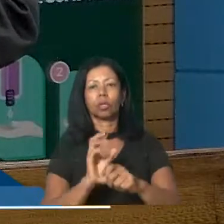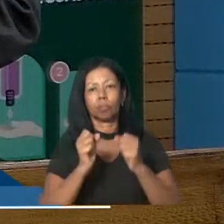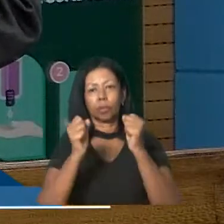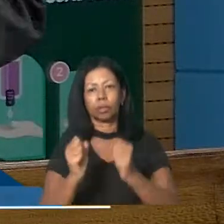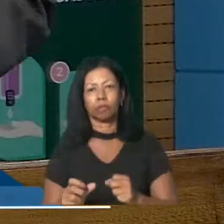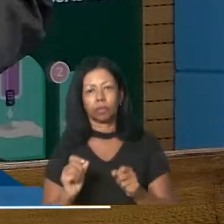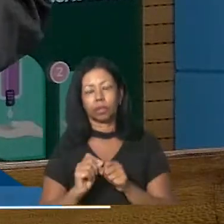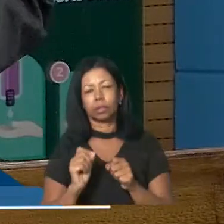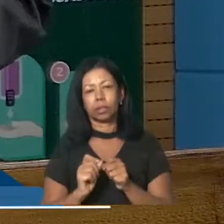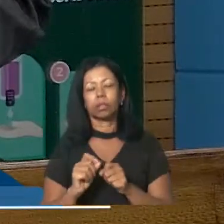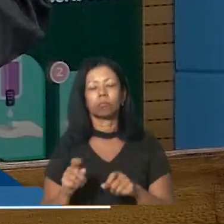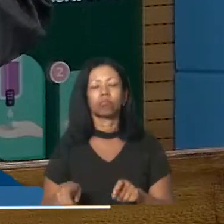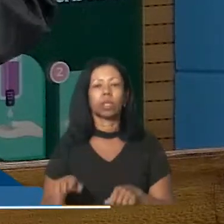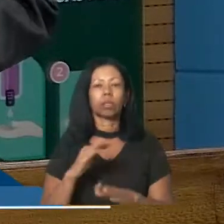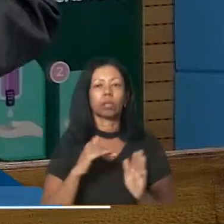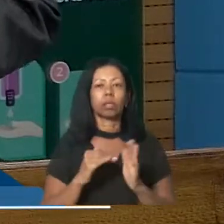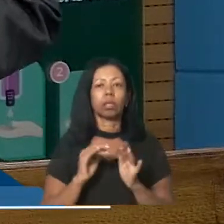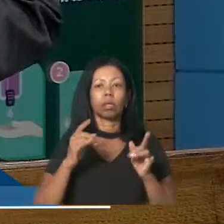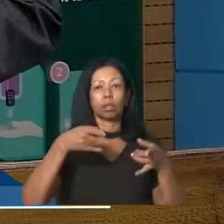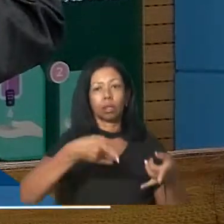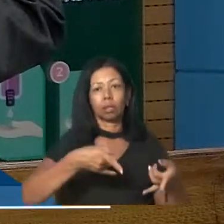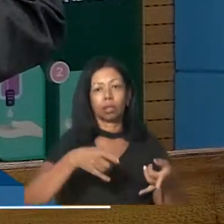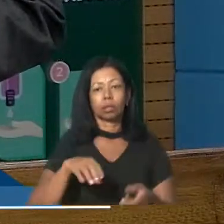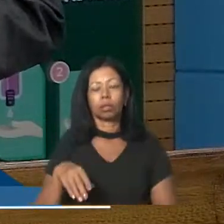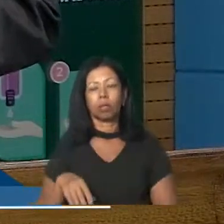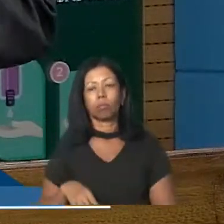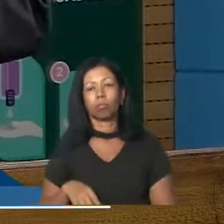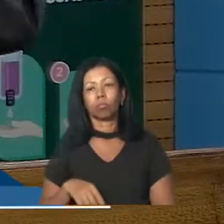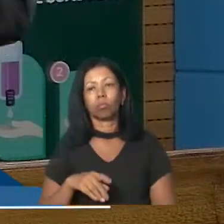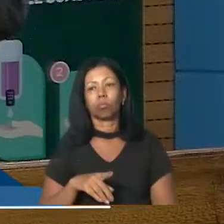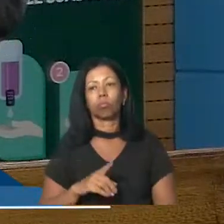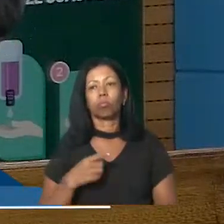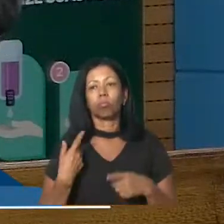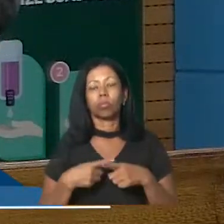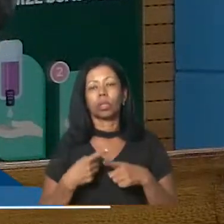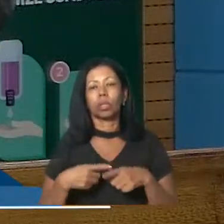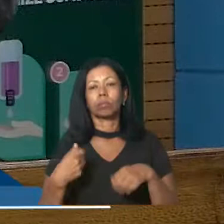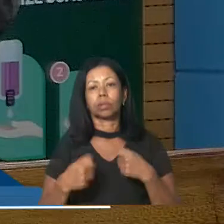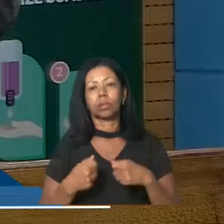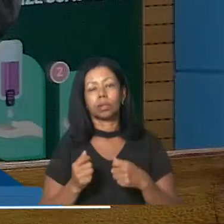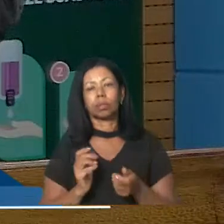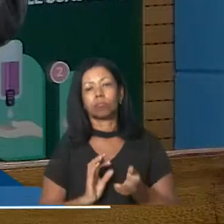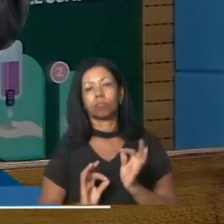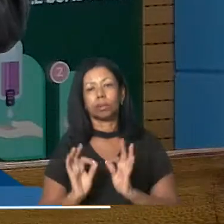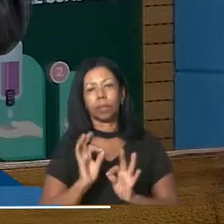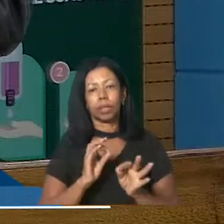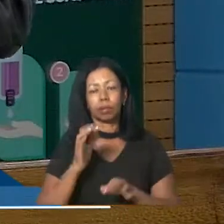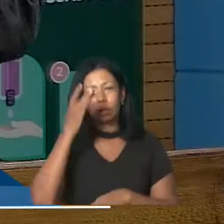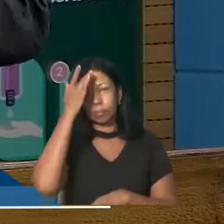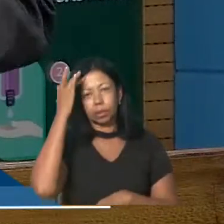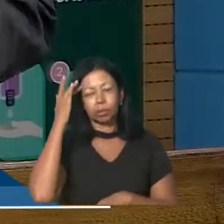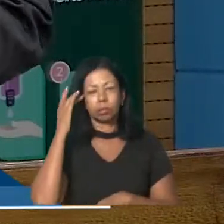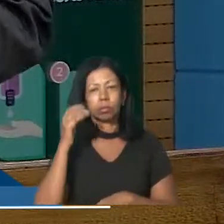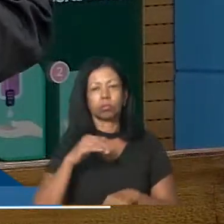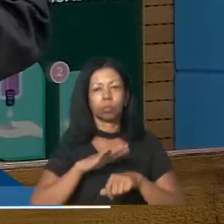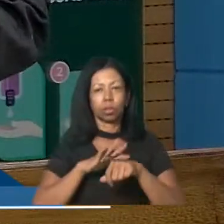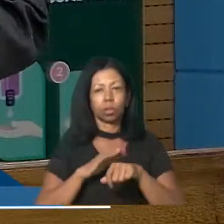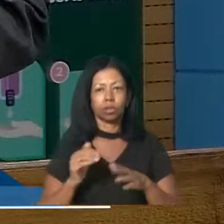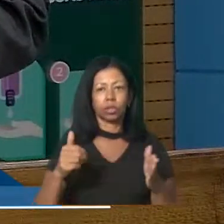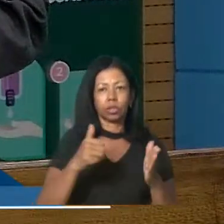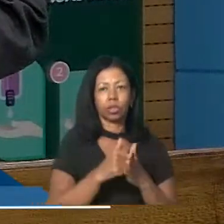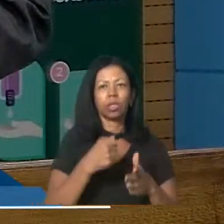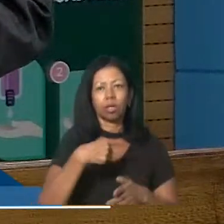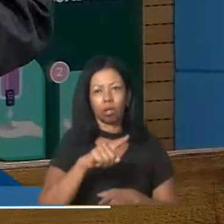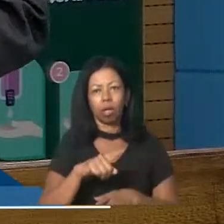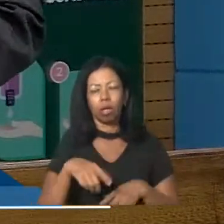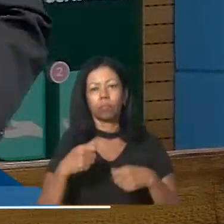podendo fazer internação, porque quando se há um paciente que precisa ser estabilizado e que é necessário